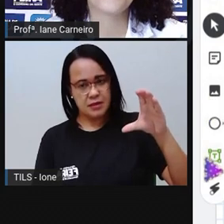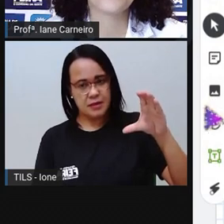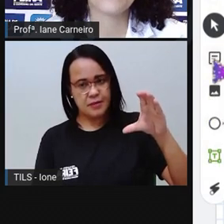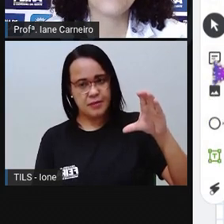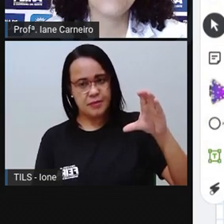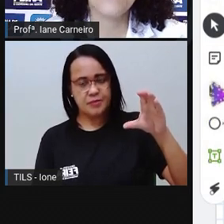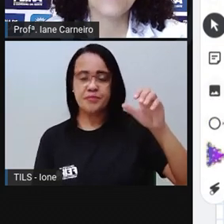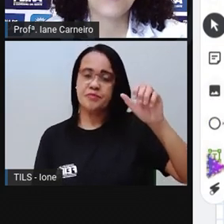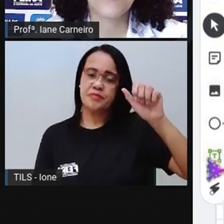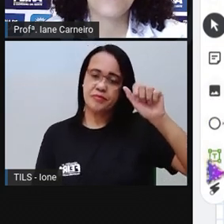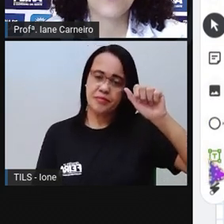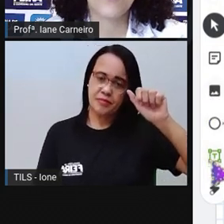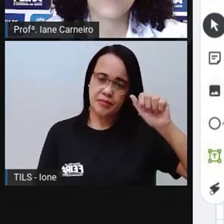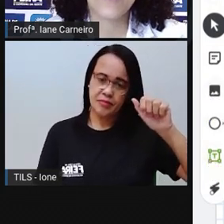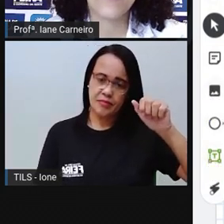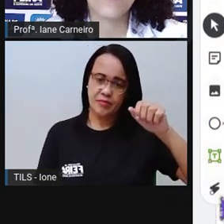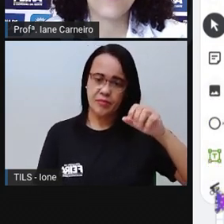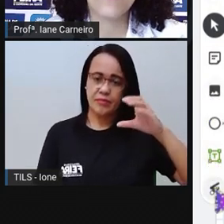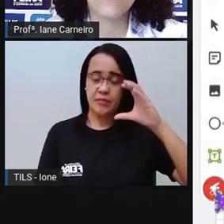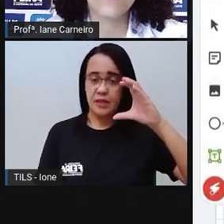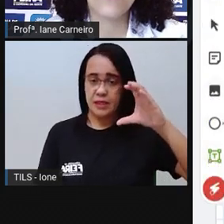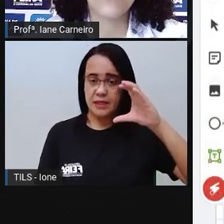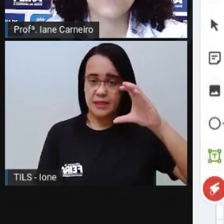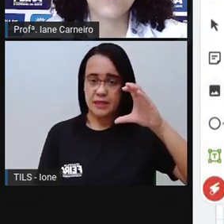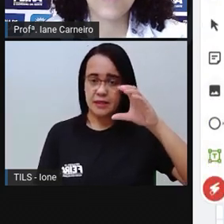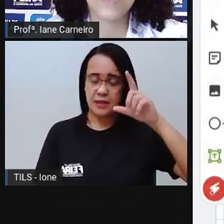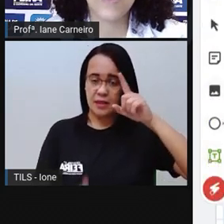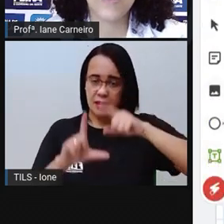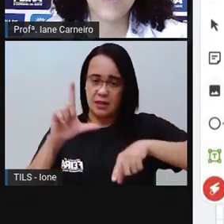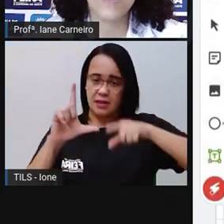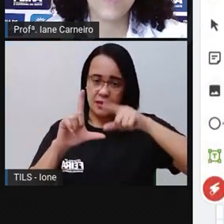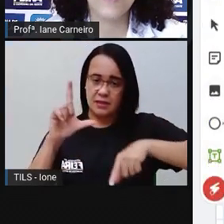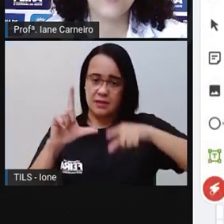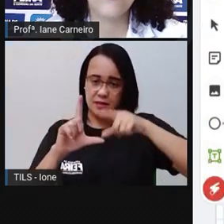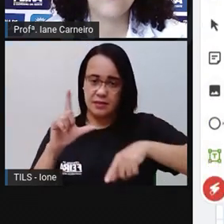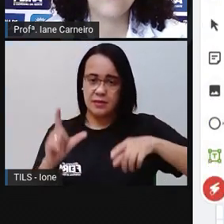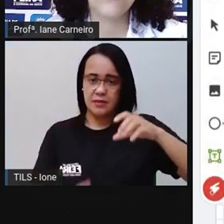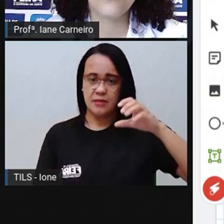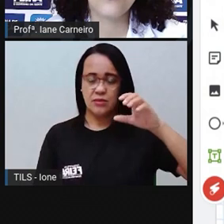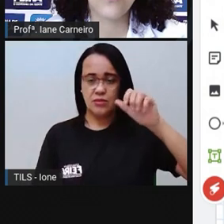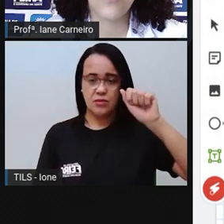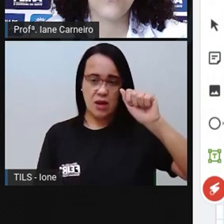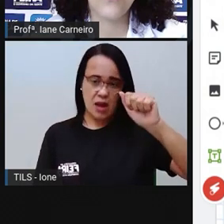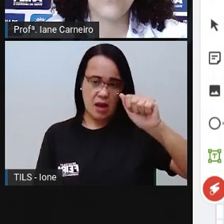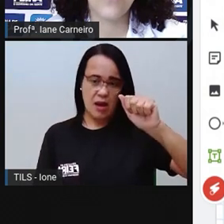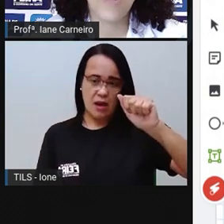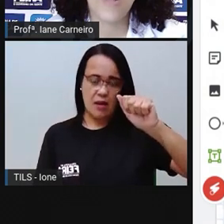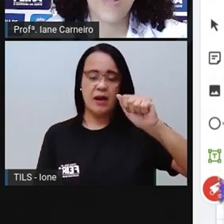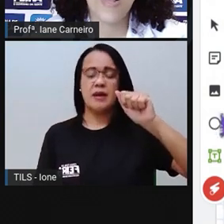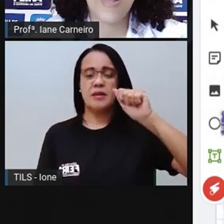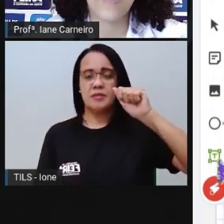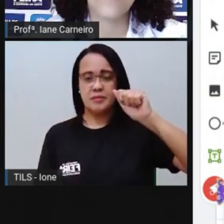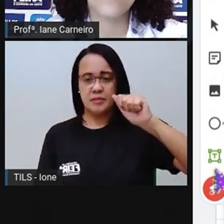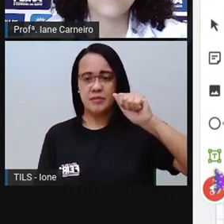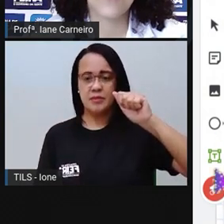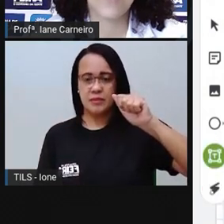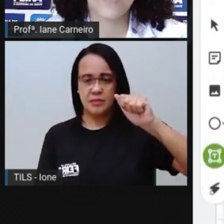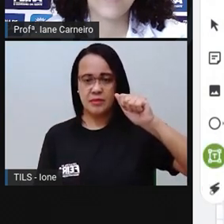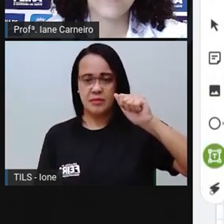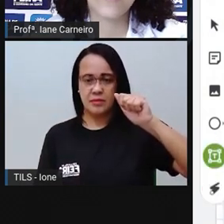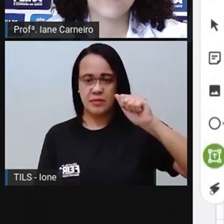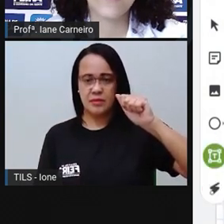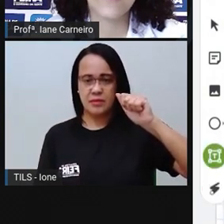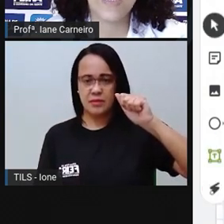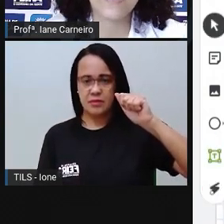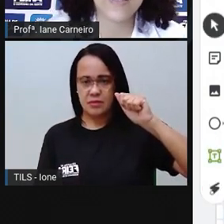isso? Então, a prova vai colocar aqui, ó, o C junto com o A. Então, vou